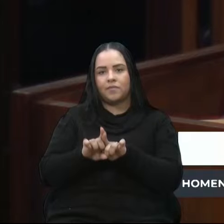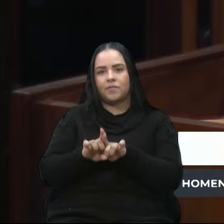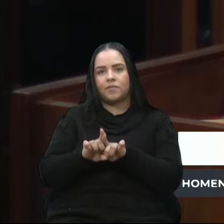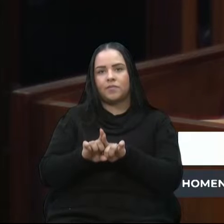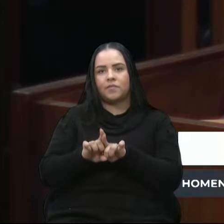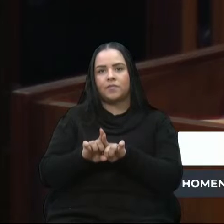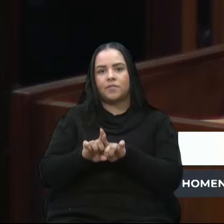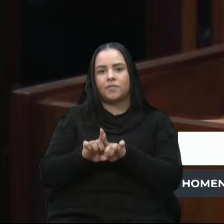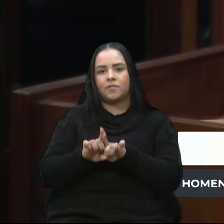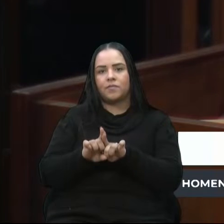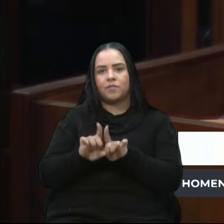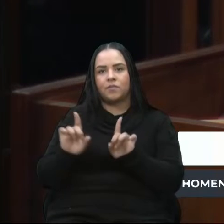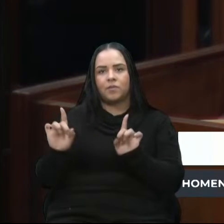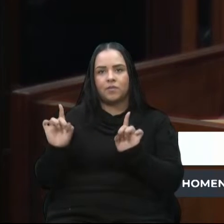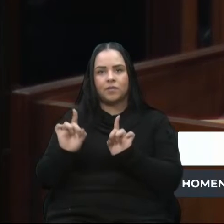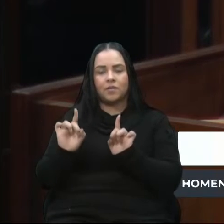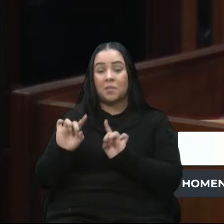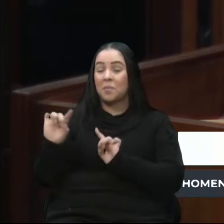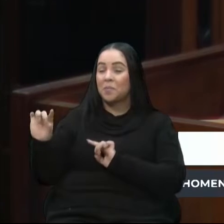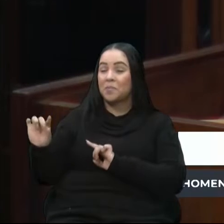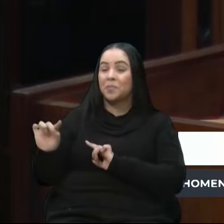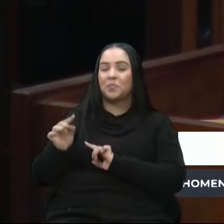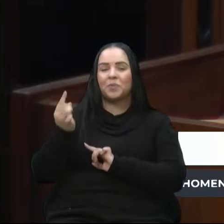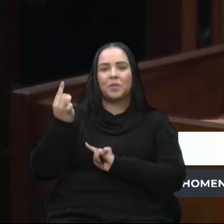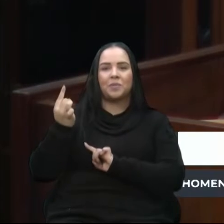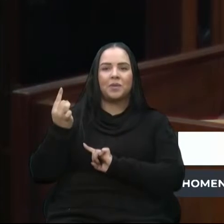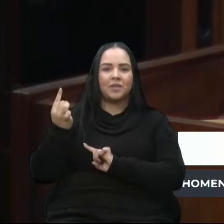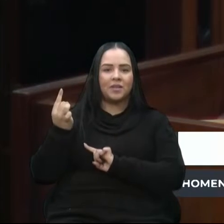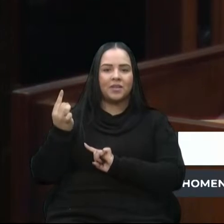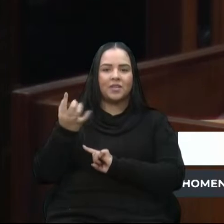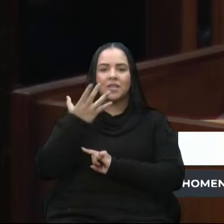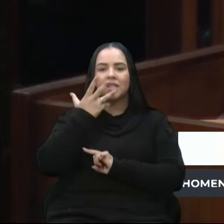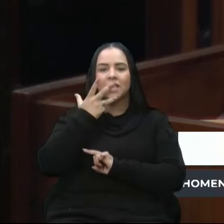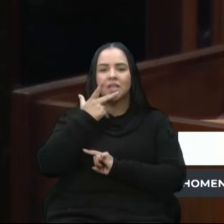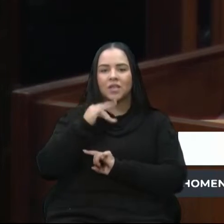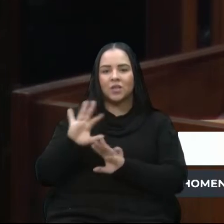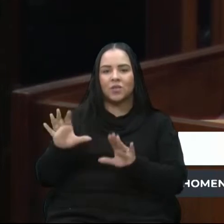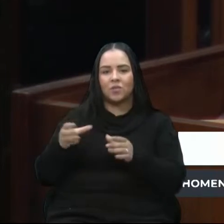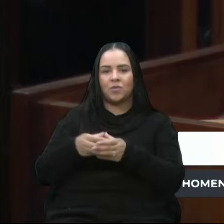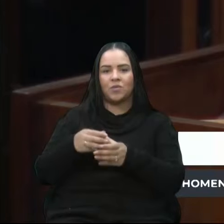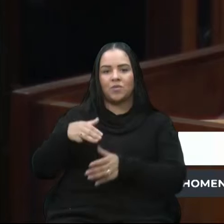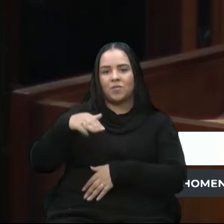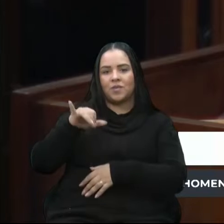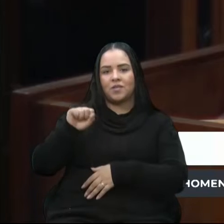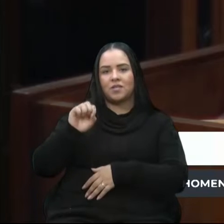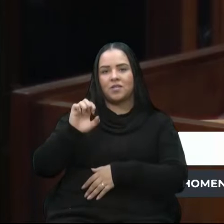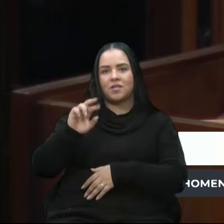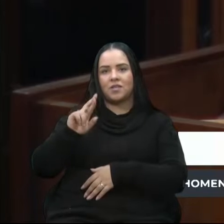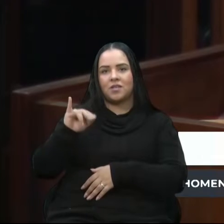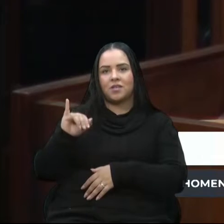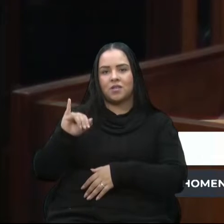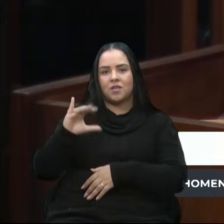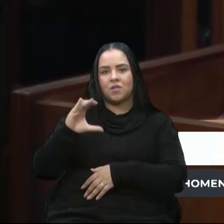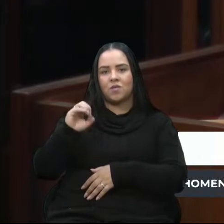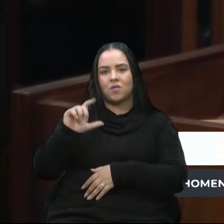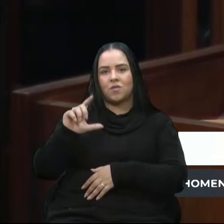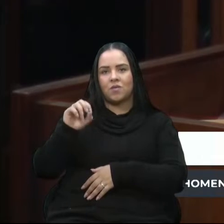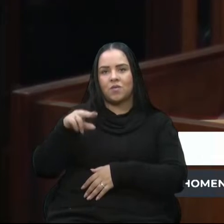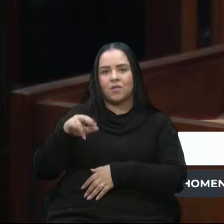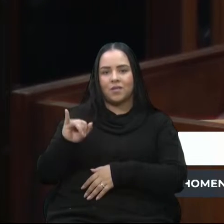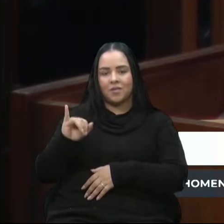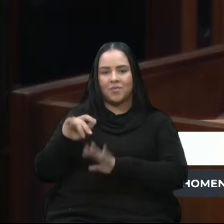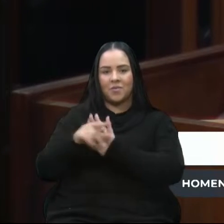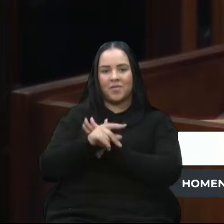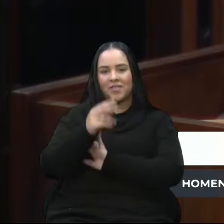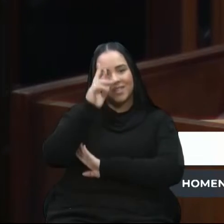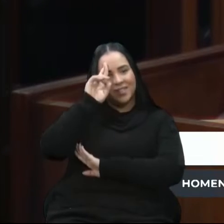curtinho, da primeira peça infantil do Grupo Misericolone, fruto da diretora Magali Quadros, que está aí,